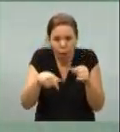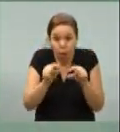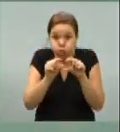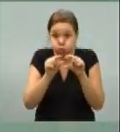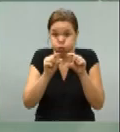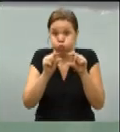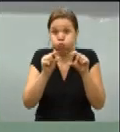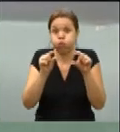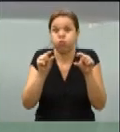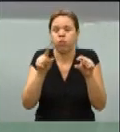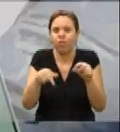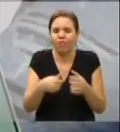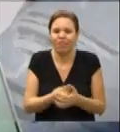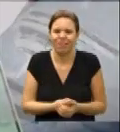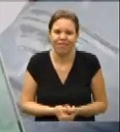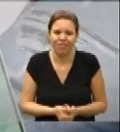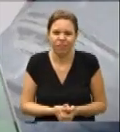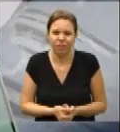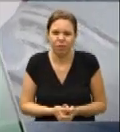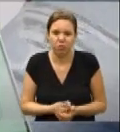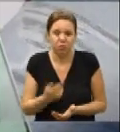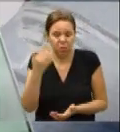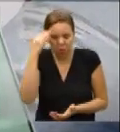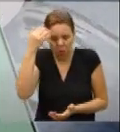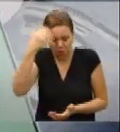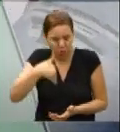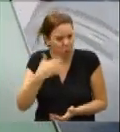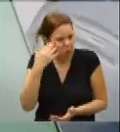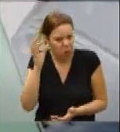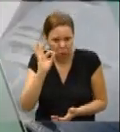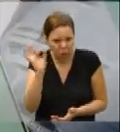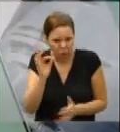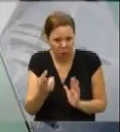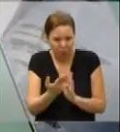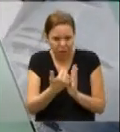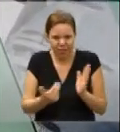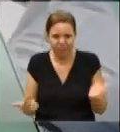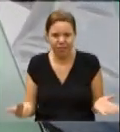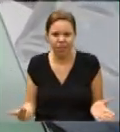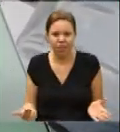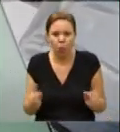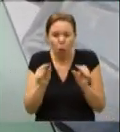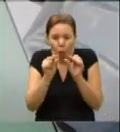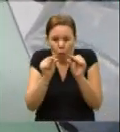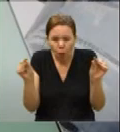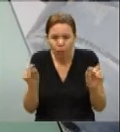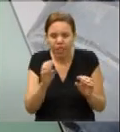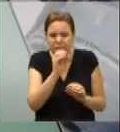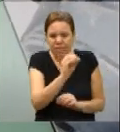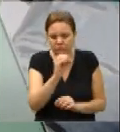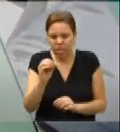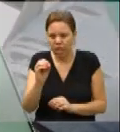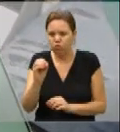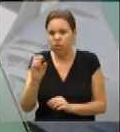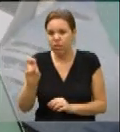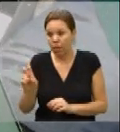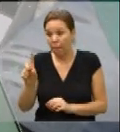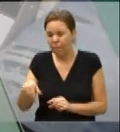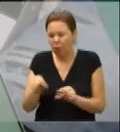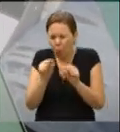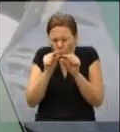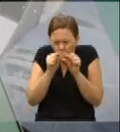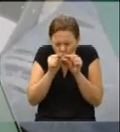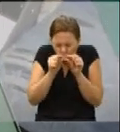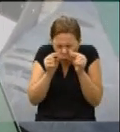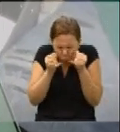grossa. Mais grossa. E Aquele que não entende nada de desenho. E a mais fina é a 005. Então